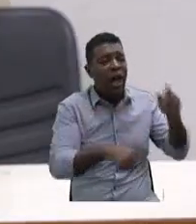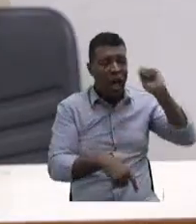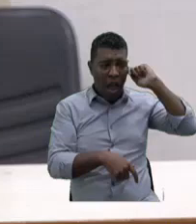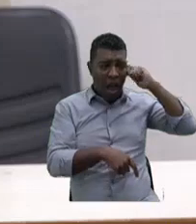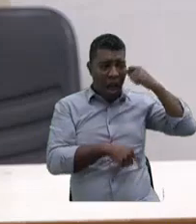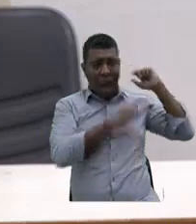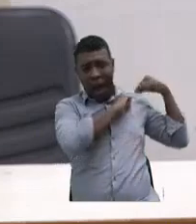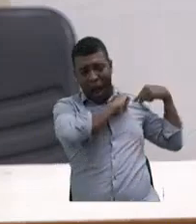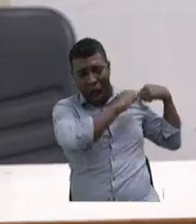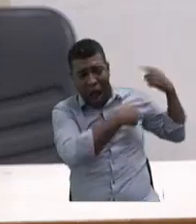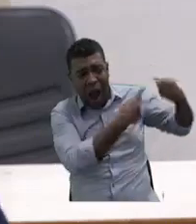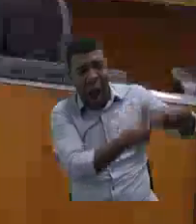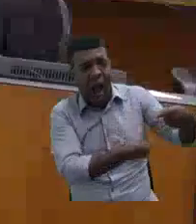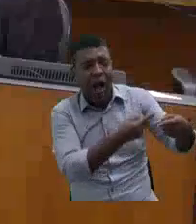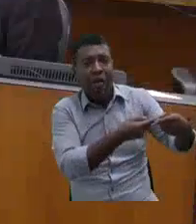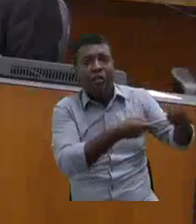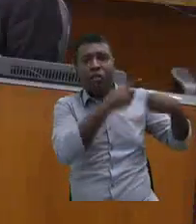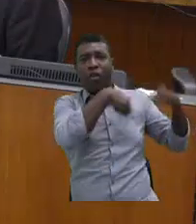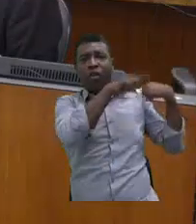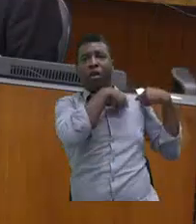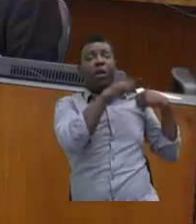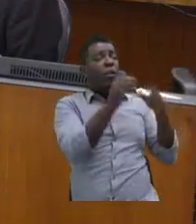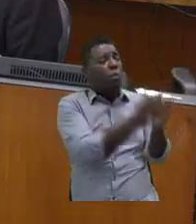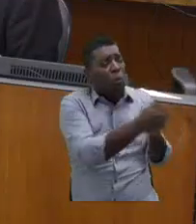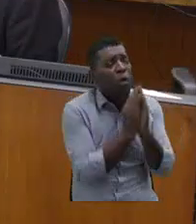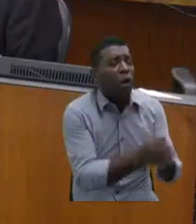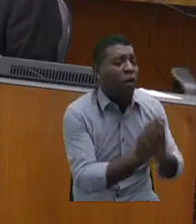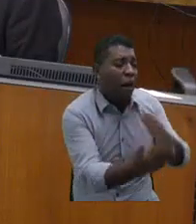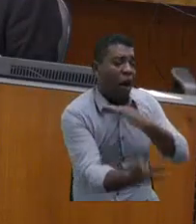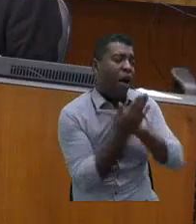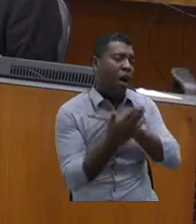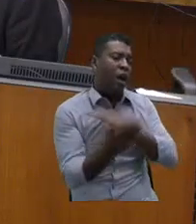afrodescendência, e você me ajude, que nós